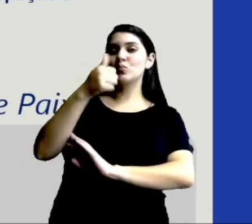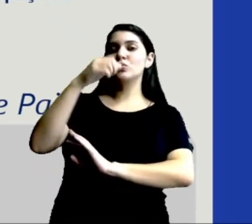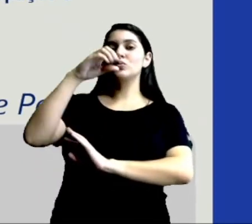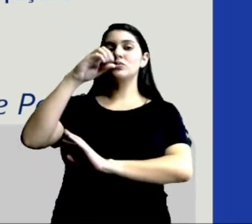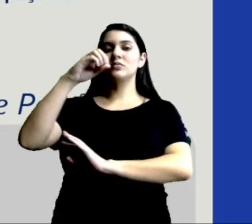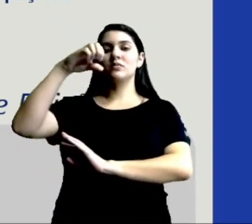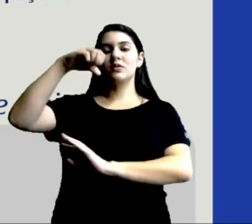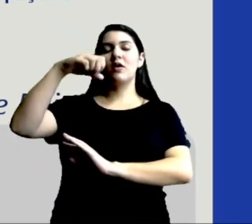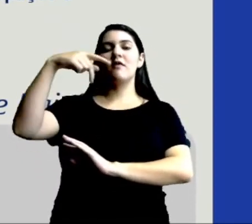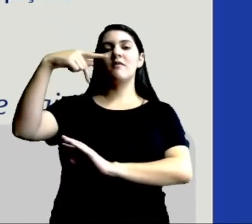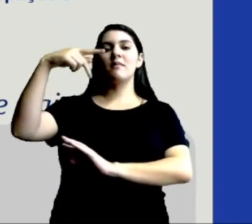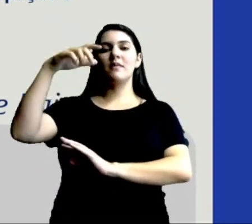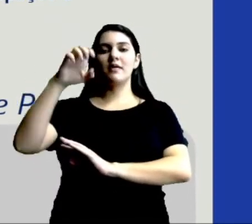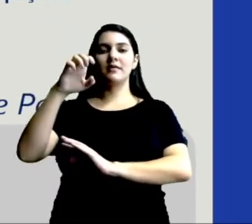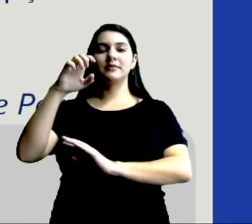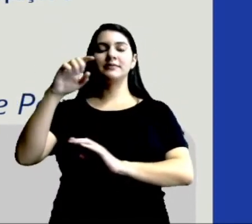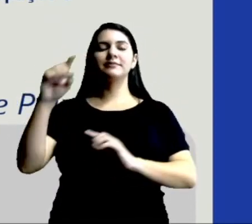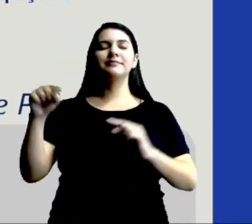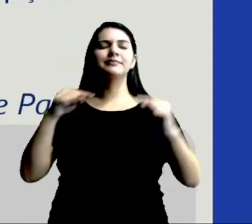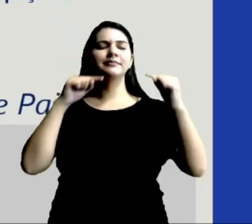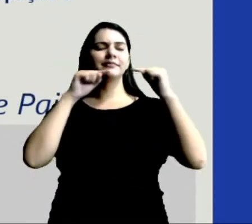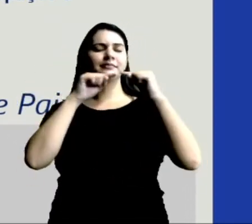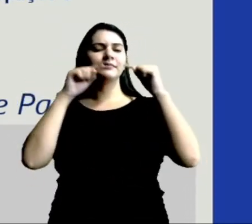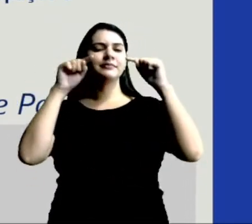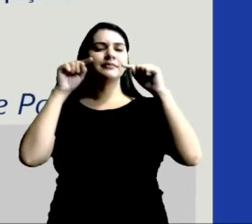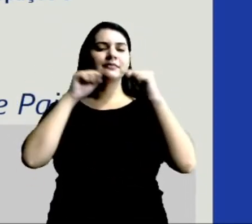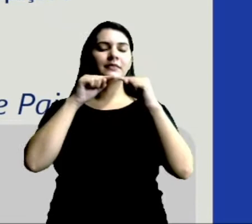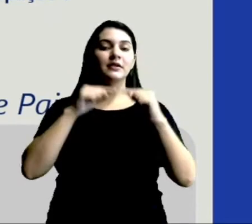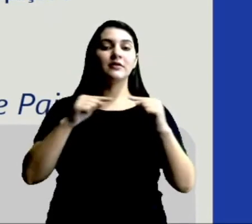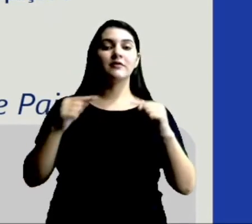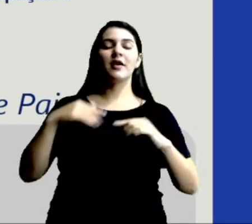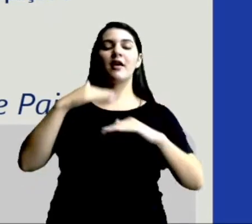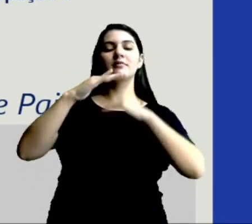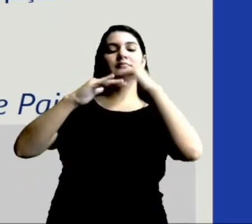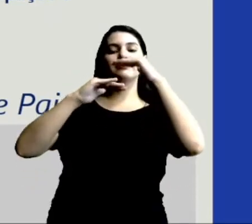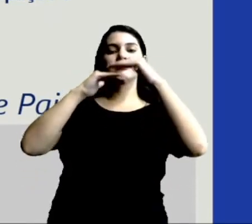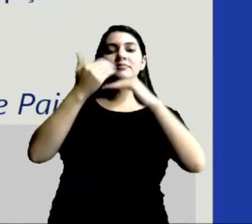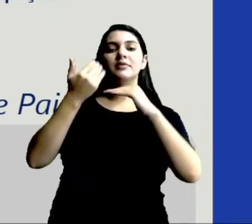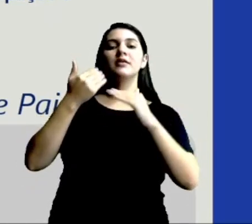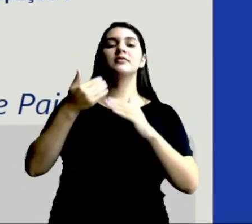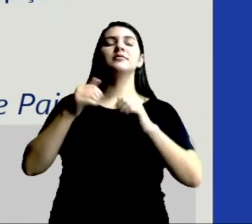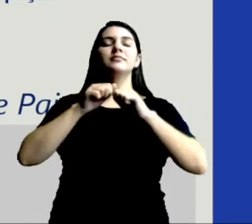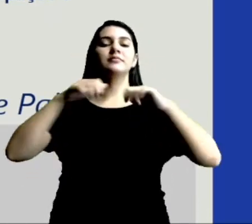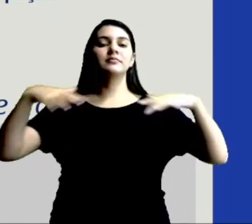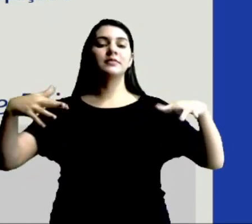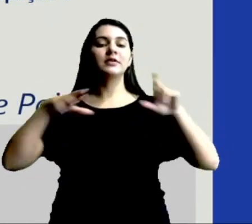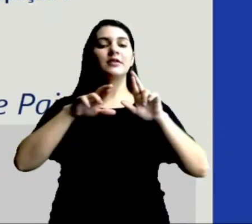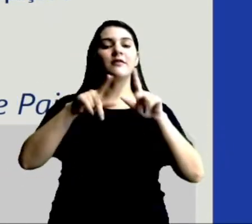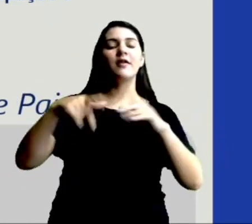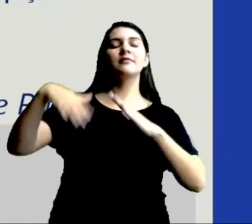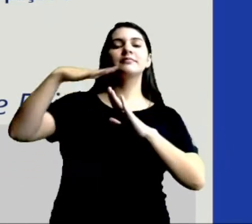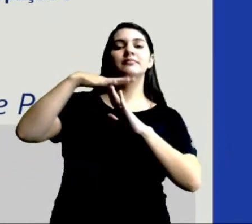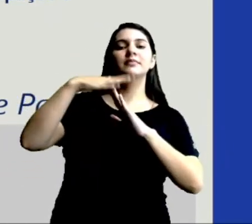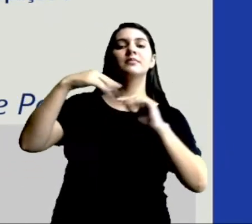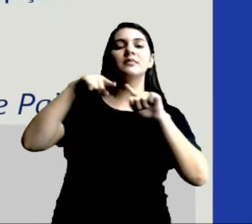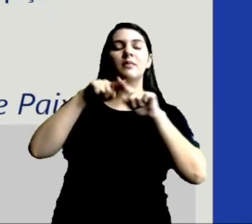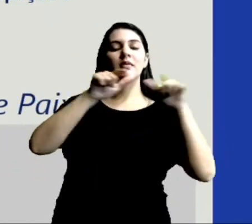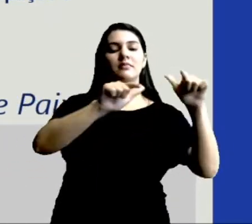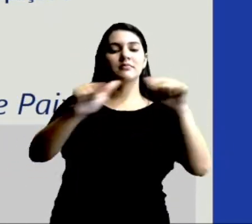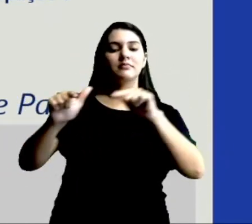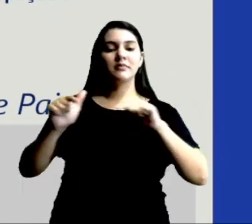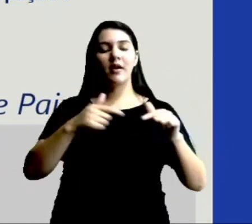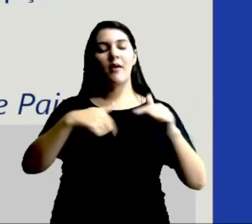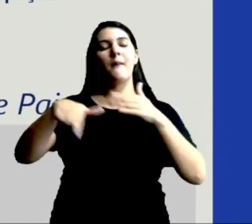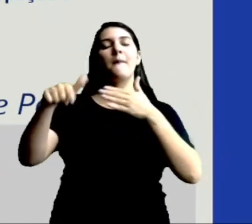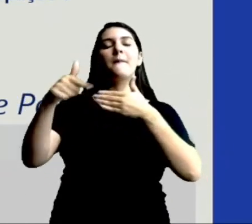EF04H109PE. Identificar as motivações dos processos migratórios em diferentes tempos e espaços e avaliar o papel